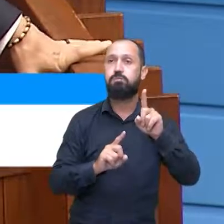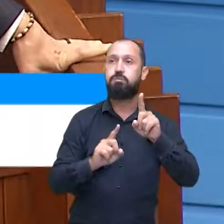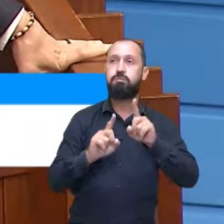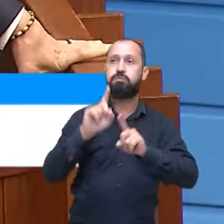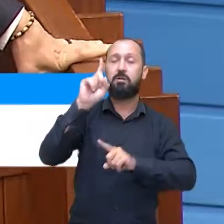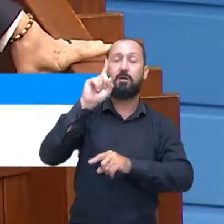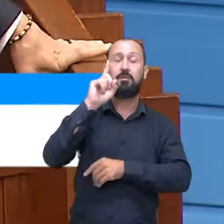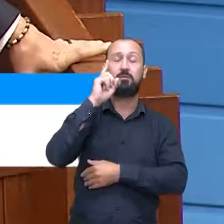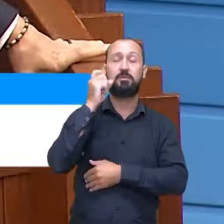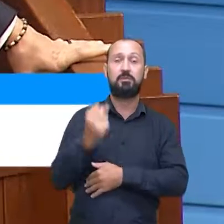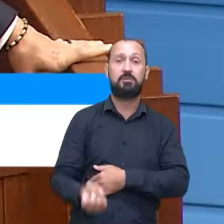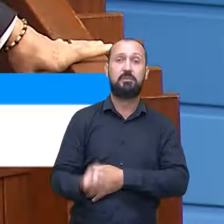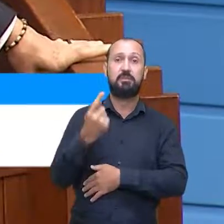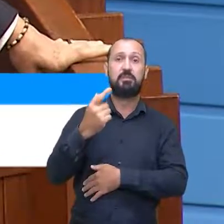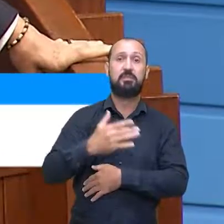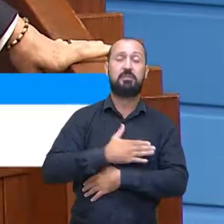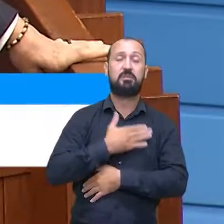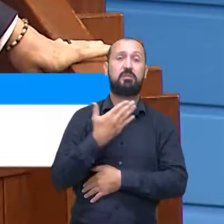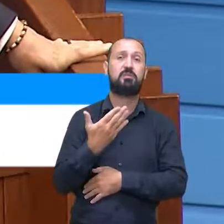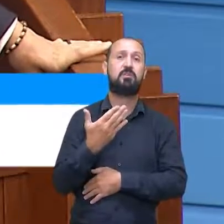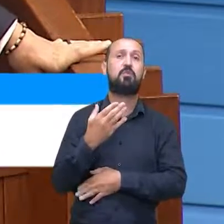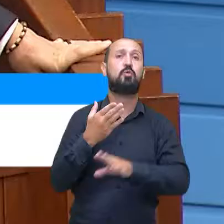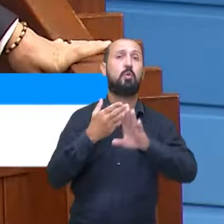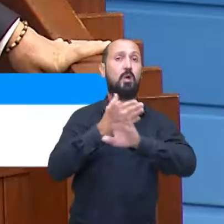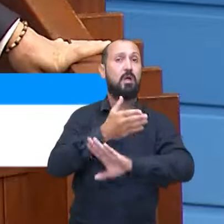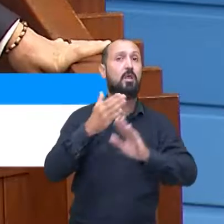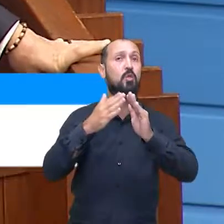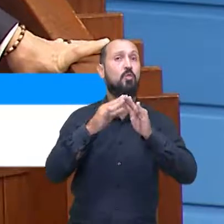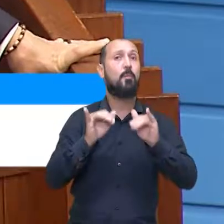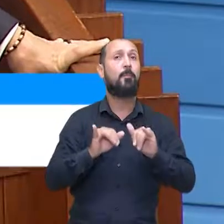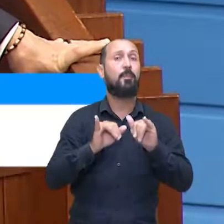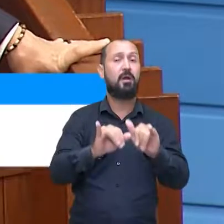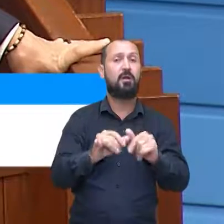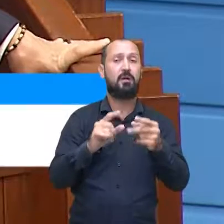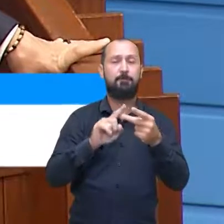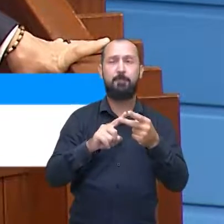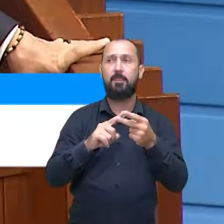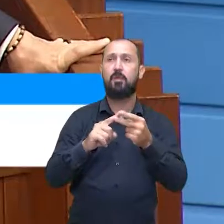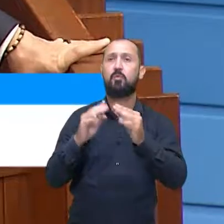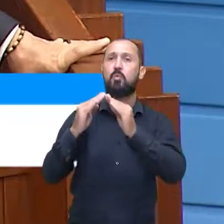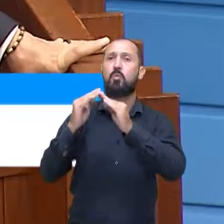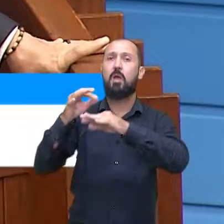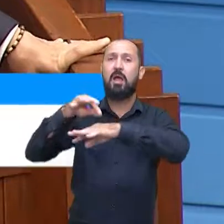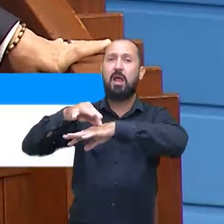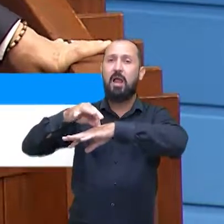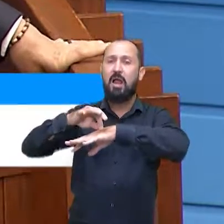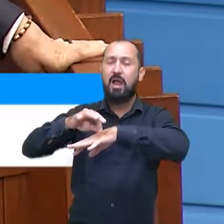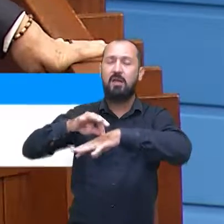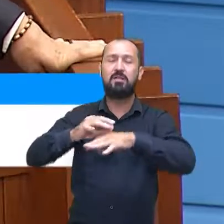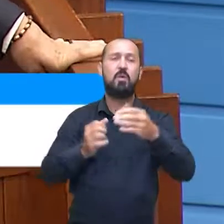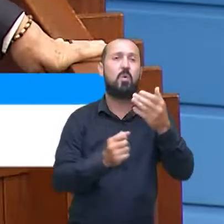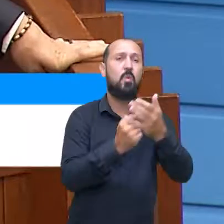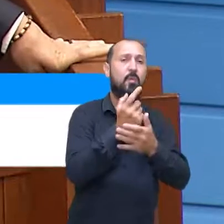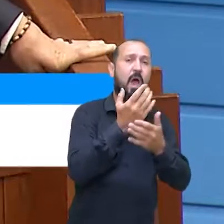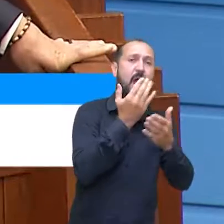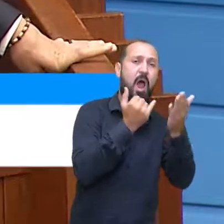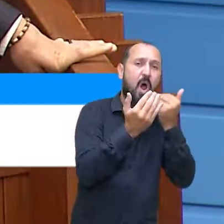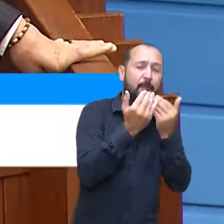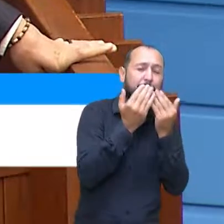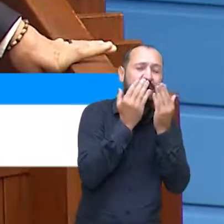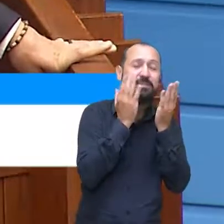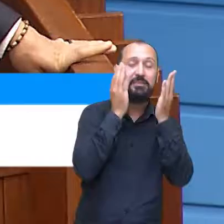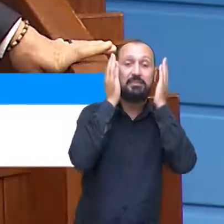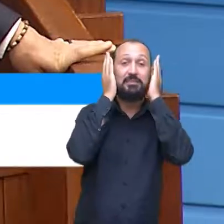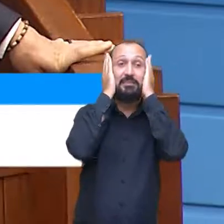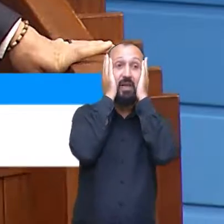uma forma assustadora. Basta ir ao supermercado, ao açougue, fazer